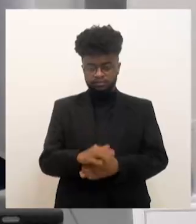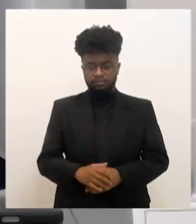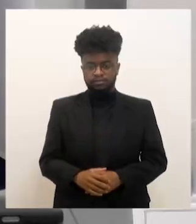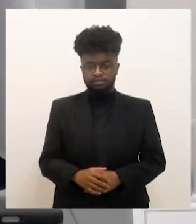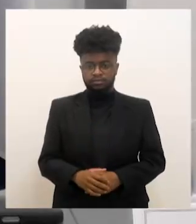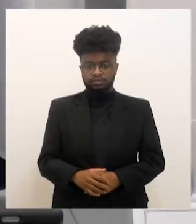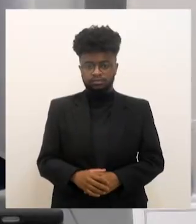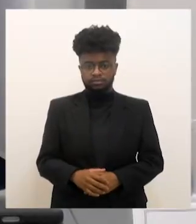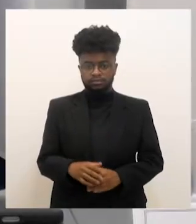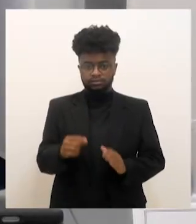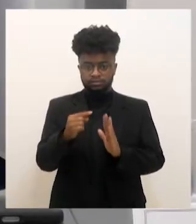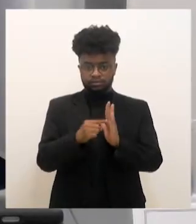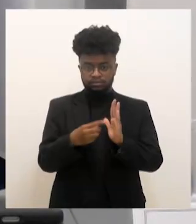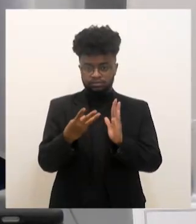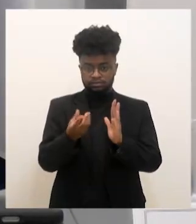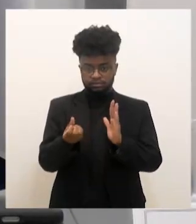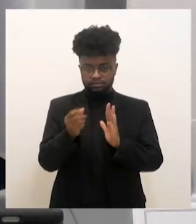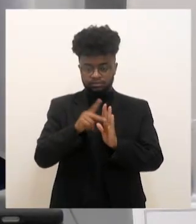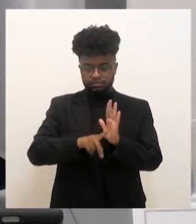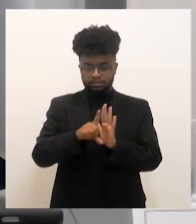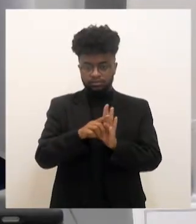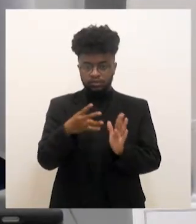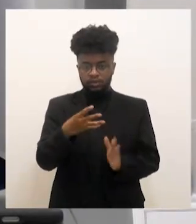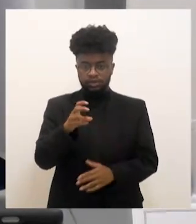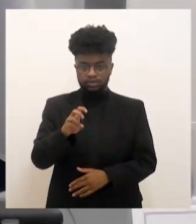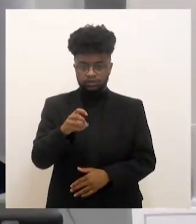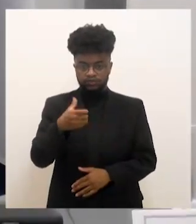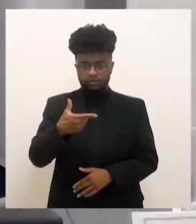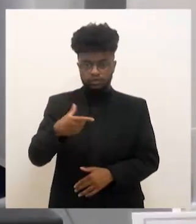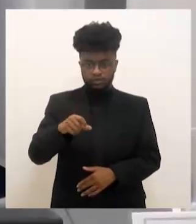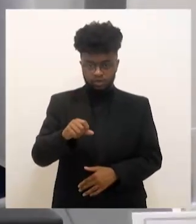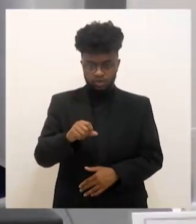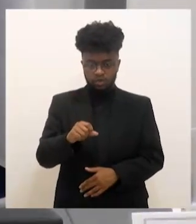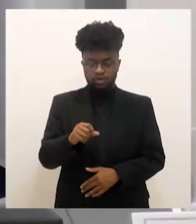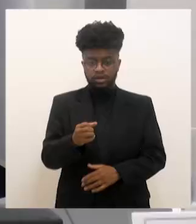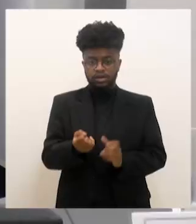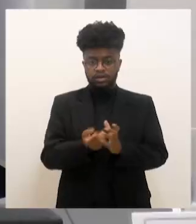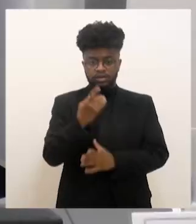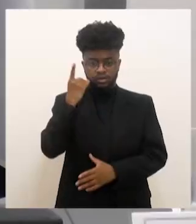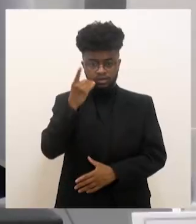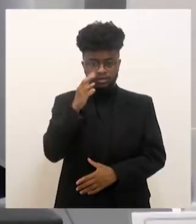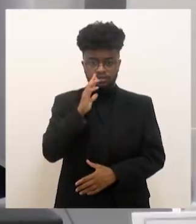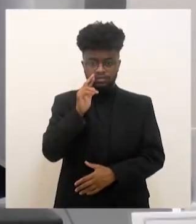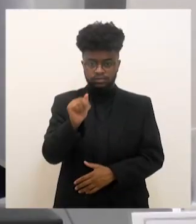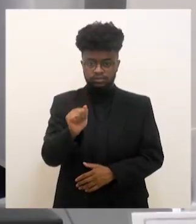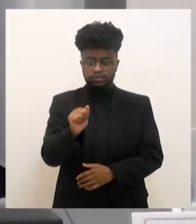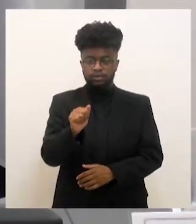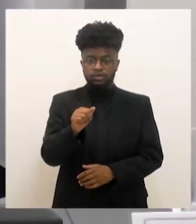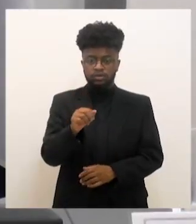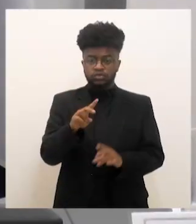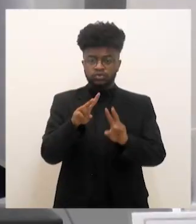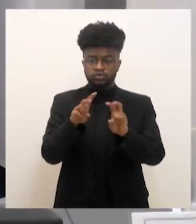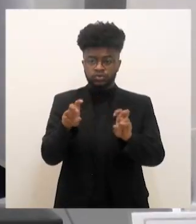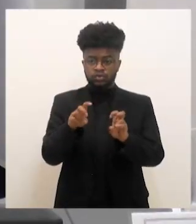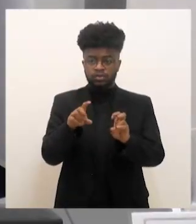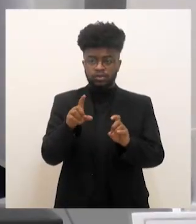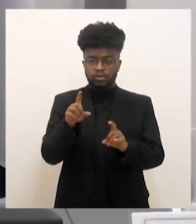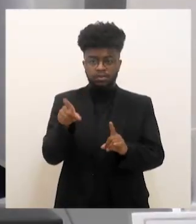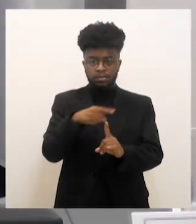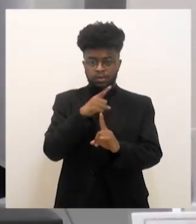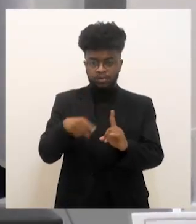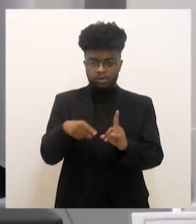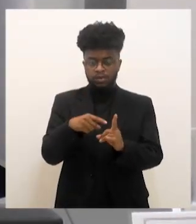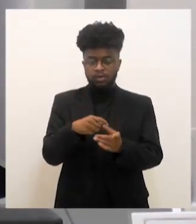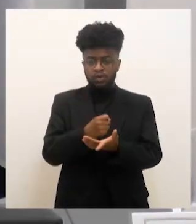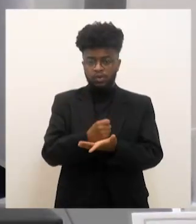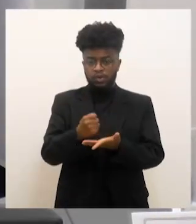Aprovado. 36 da pauta, projeto de lei 4529 de 24, de autoria do deputado Rodrigo Amorim, que proíbe a rescisão de contratos coletivos por adesão empresariais sem oferta de